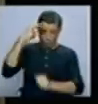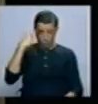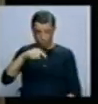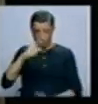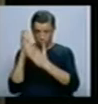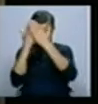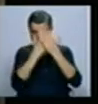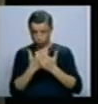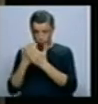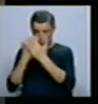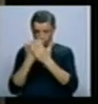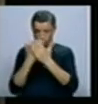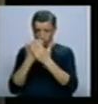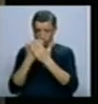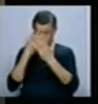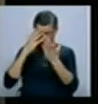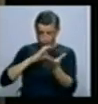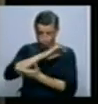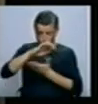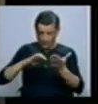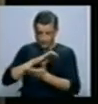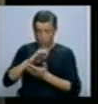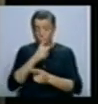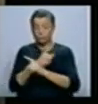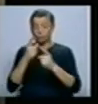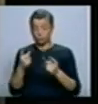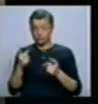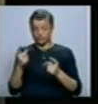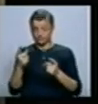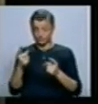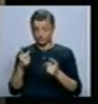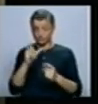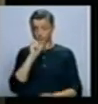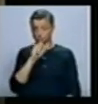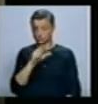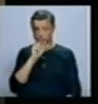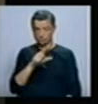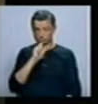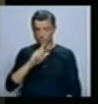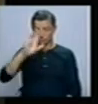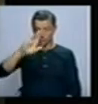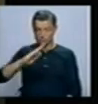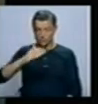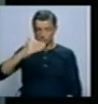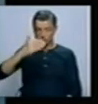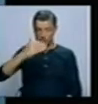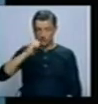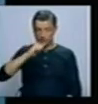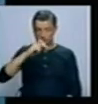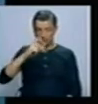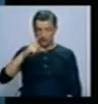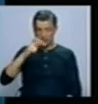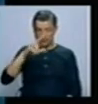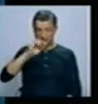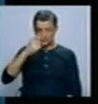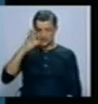estudo polémico, diga-se, porque diz que provavelmente é o primeiro de muitas galáxias deste tipo